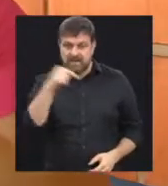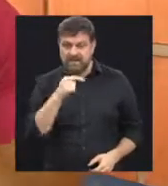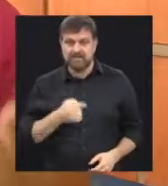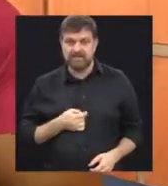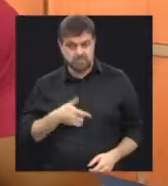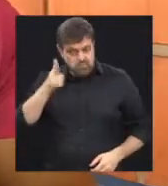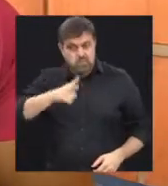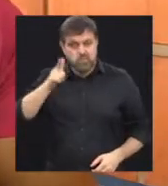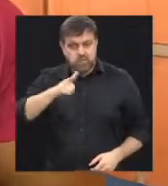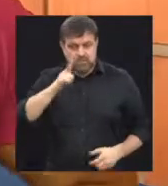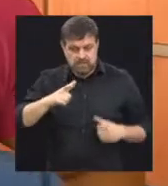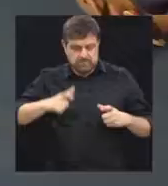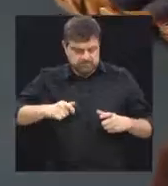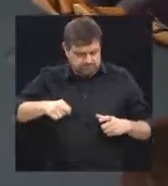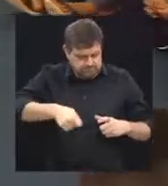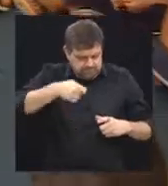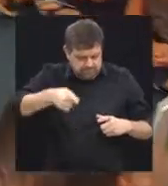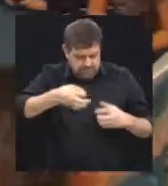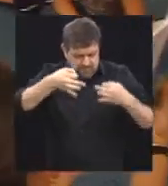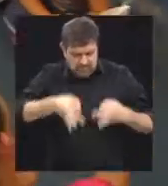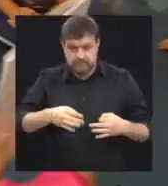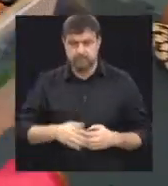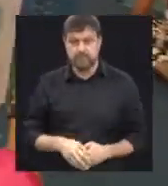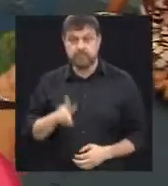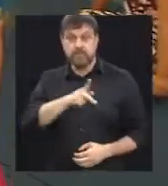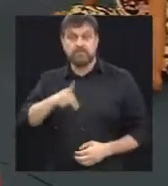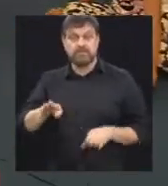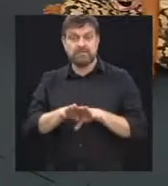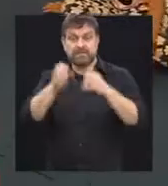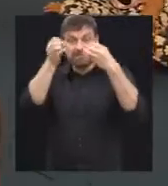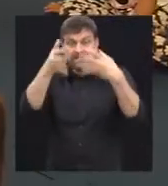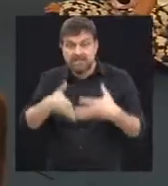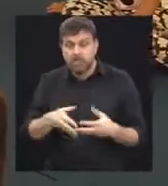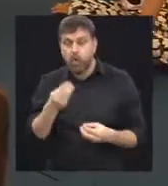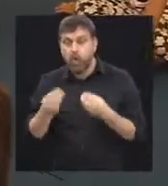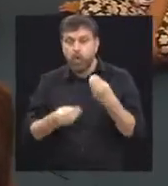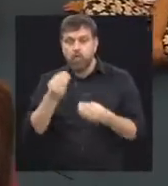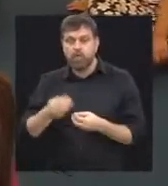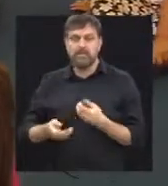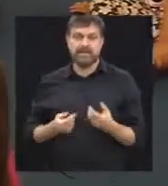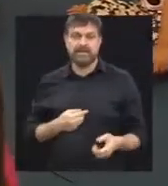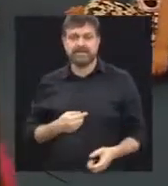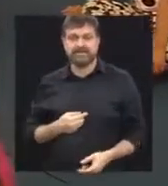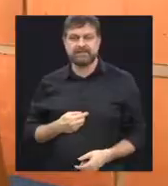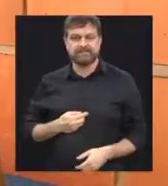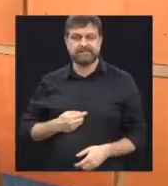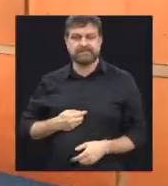Eles entram, eles conseguem entrar no ritmo. A professora ainda falou um pouco sobre a rotina dos